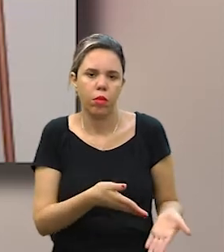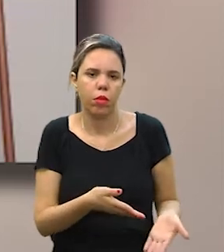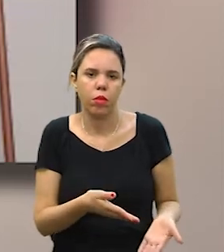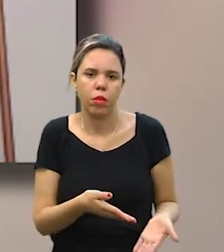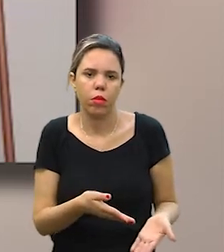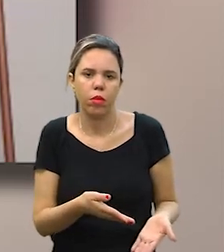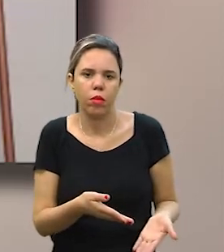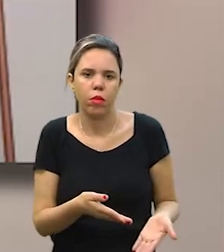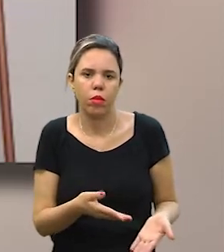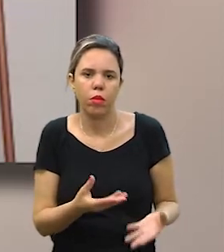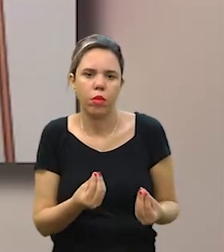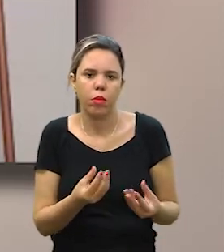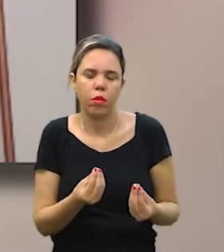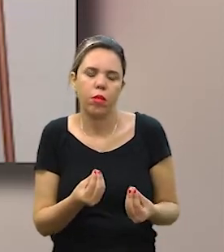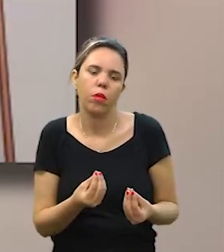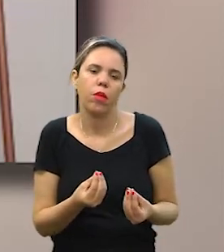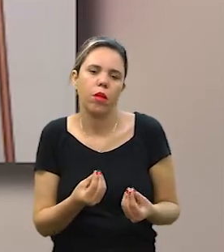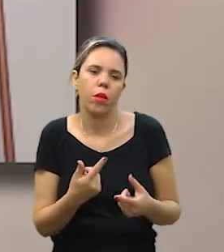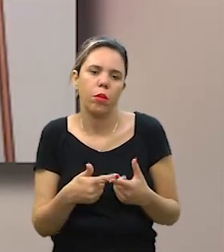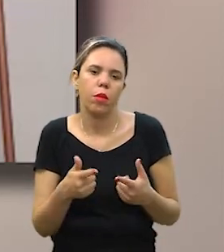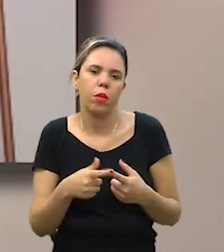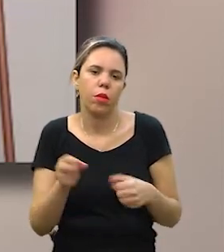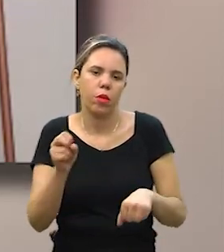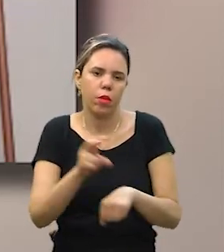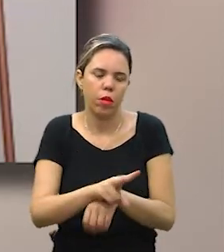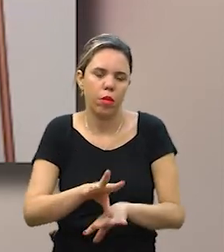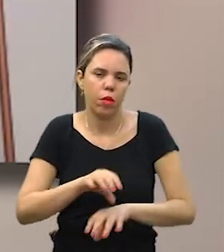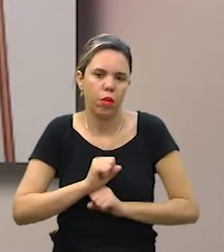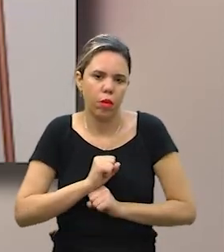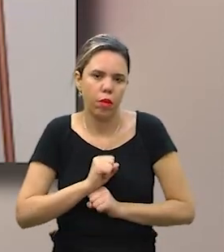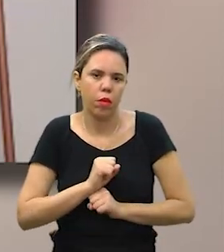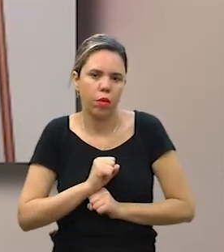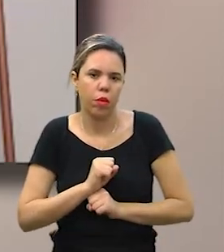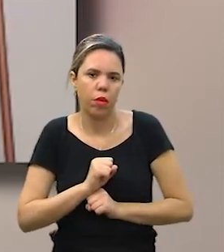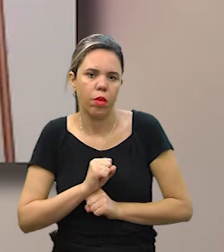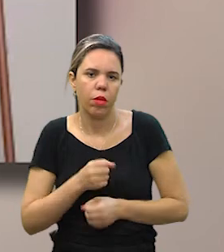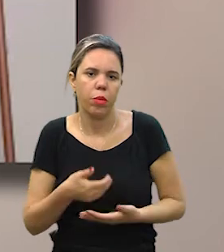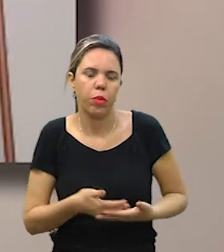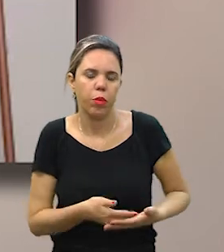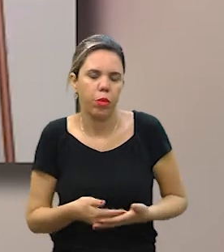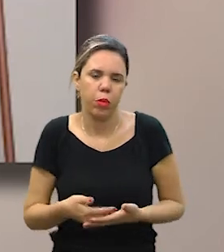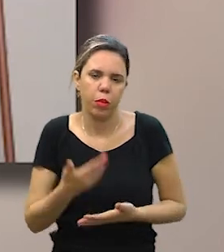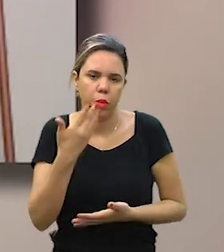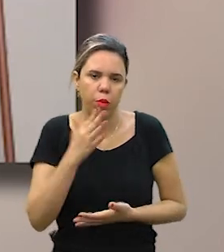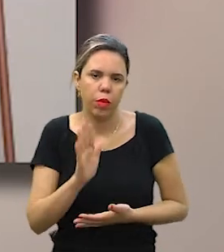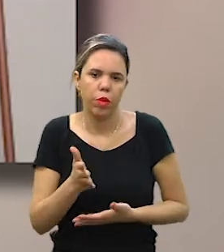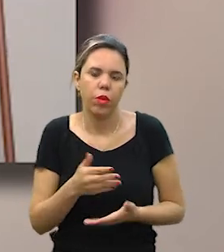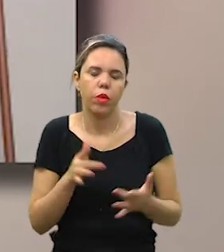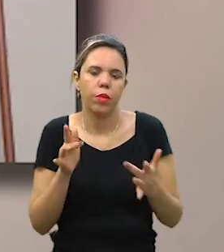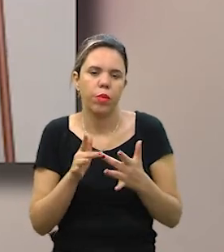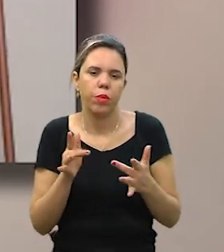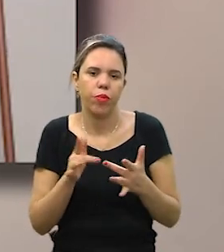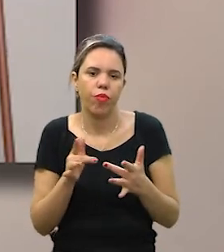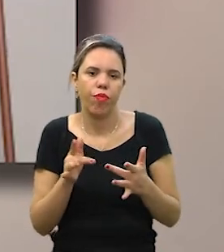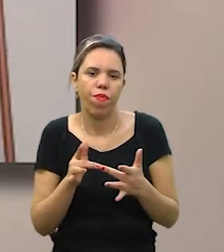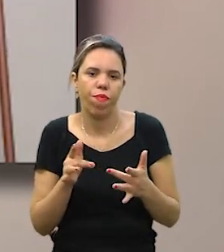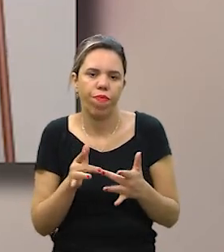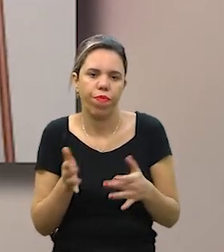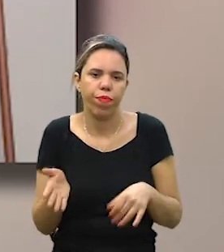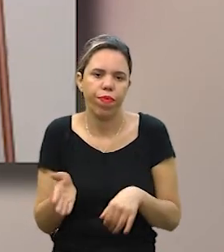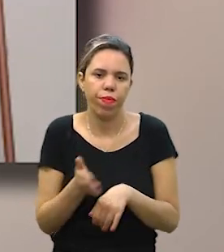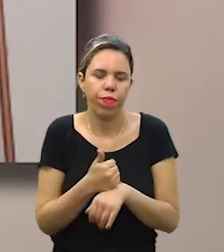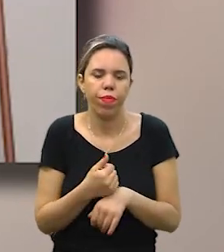aí. Além de ser muito inflamatório para o organismo, o bebê, a criança que já entra em